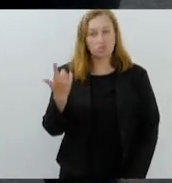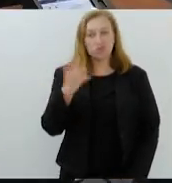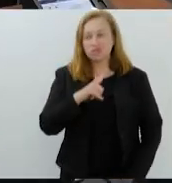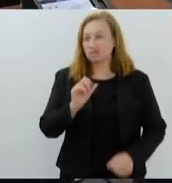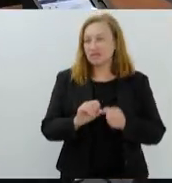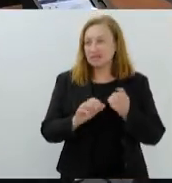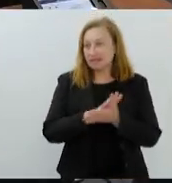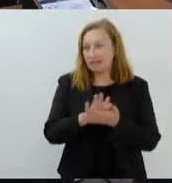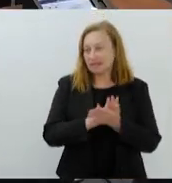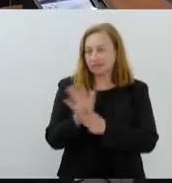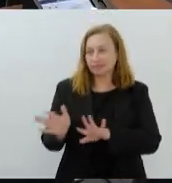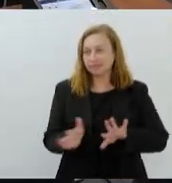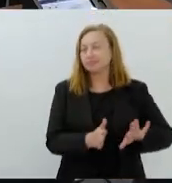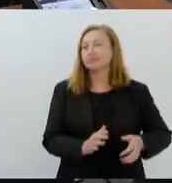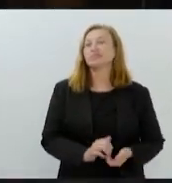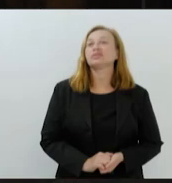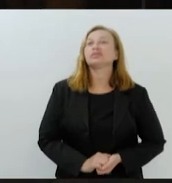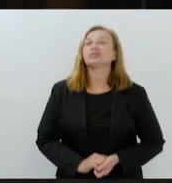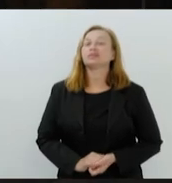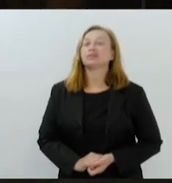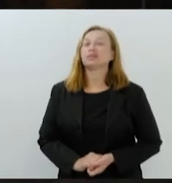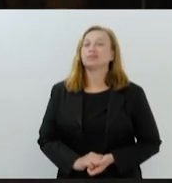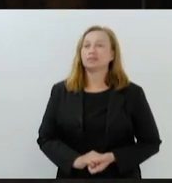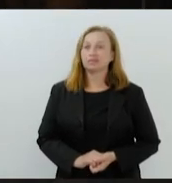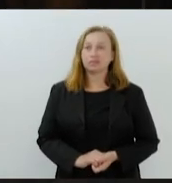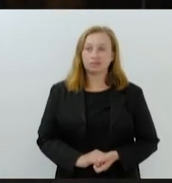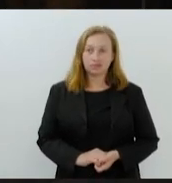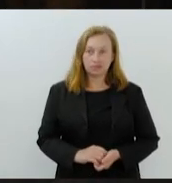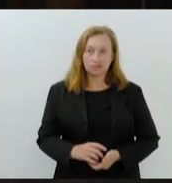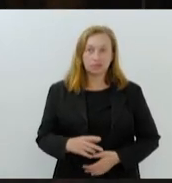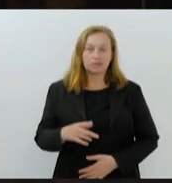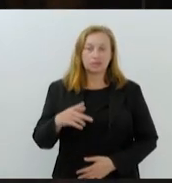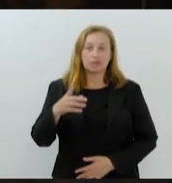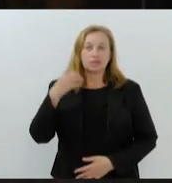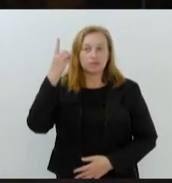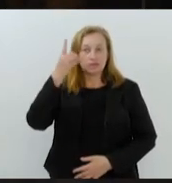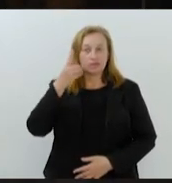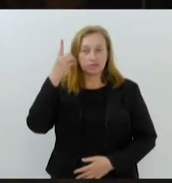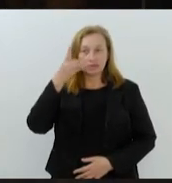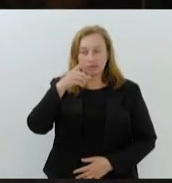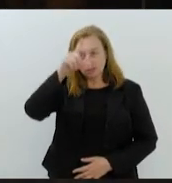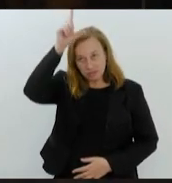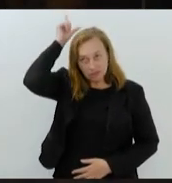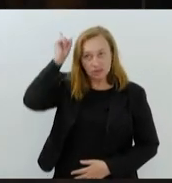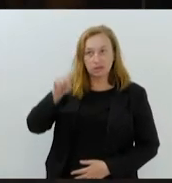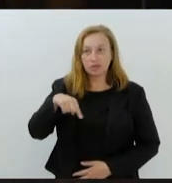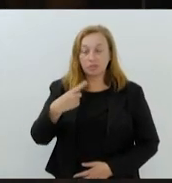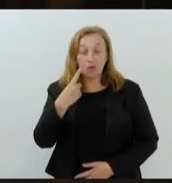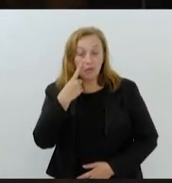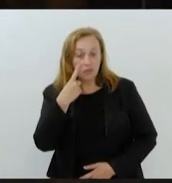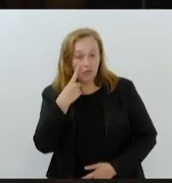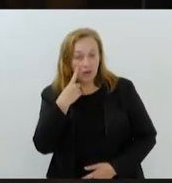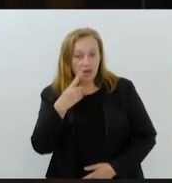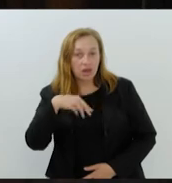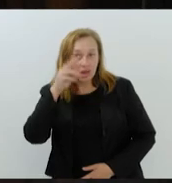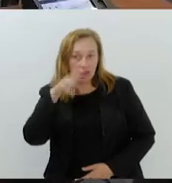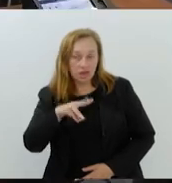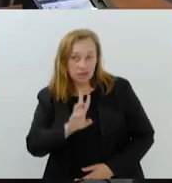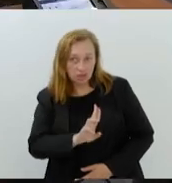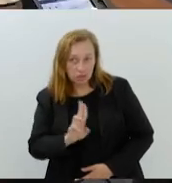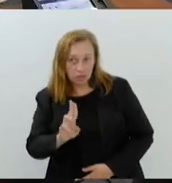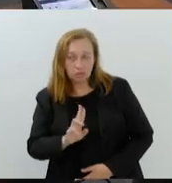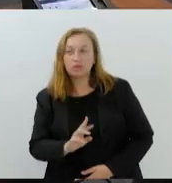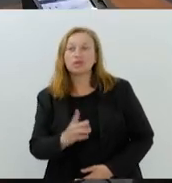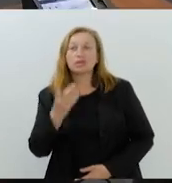nenhum. Muito obrigada. Só vou passar a palavra ao deputado Luiz Paulo, em seguida verificar quem deseja a coautoria. Deputado